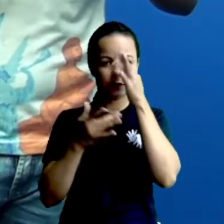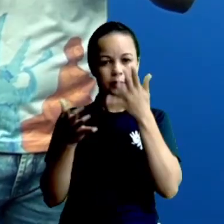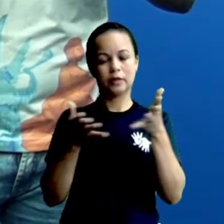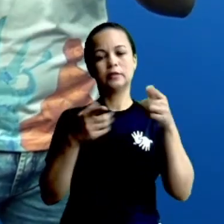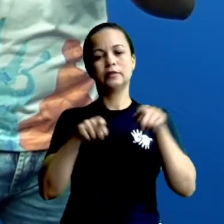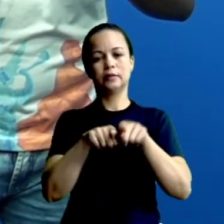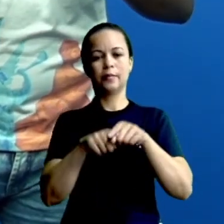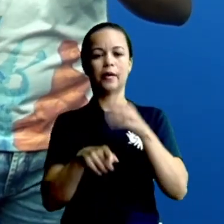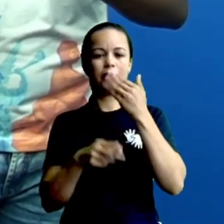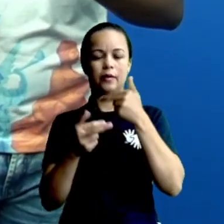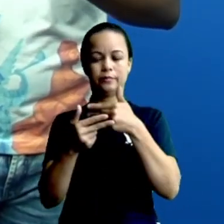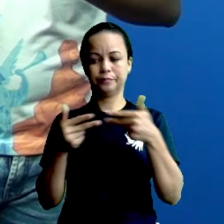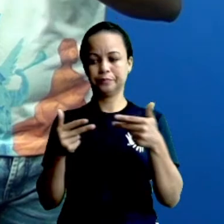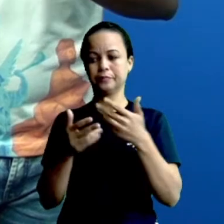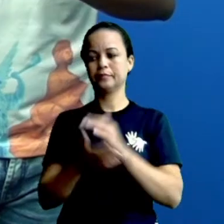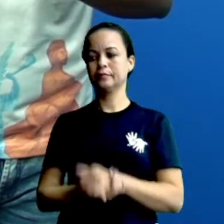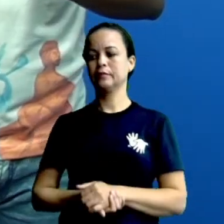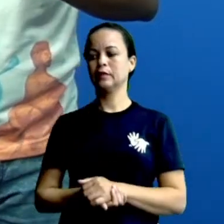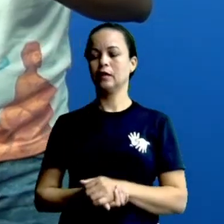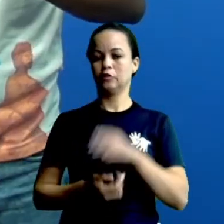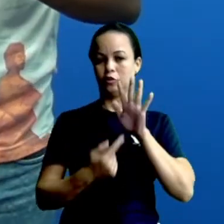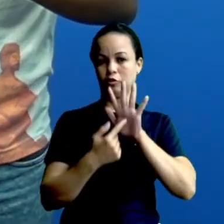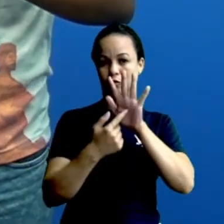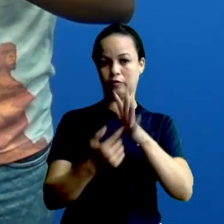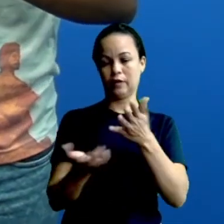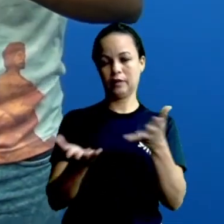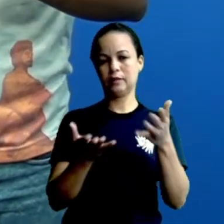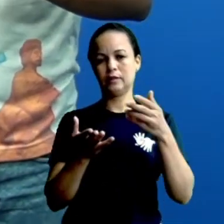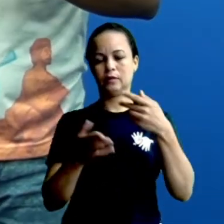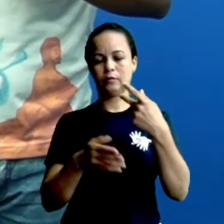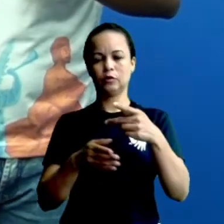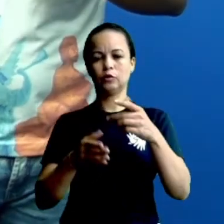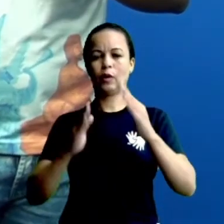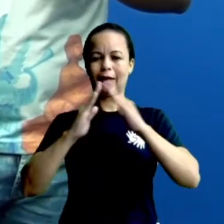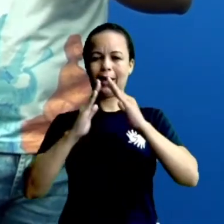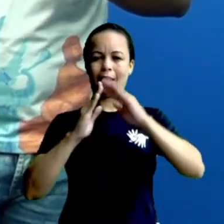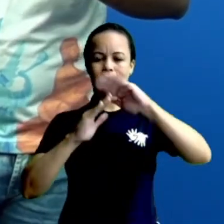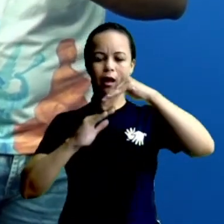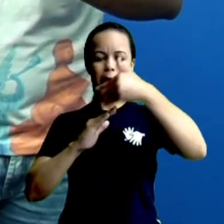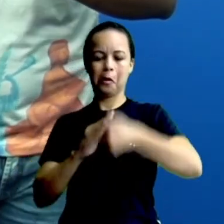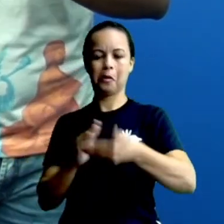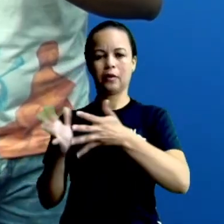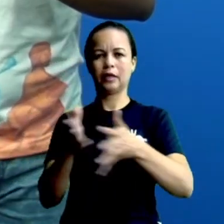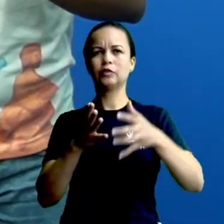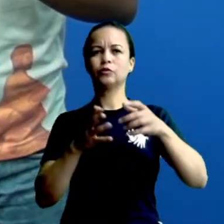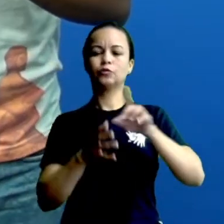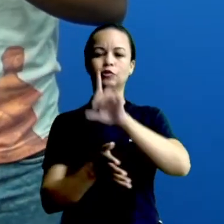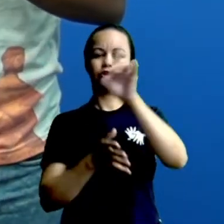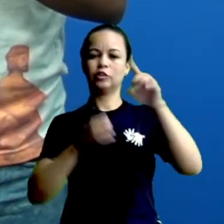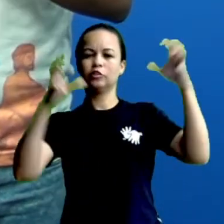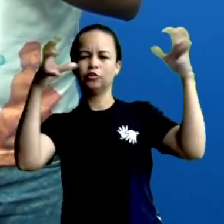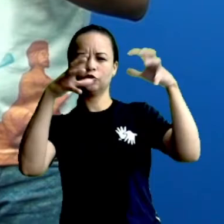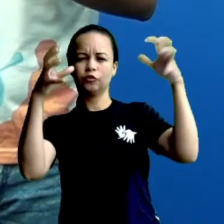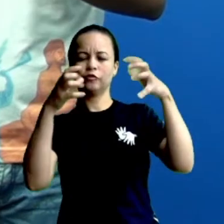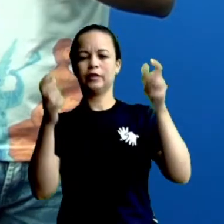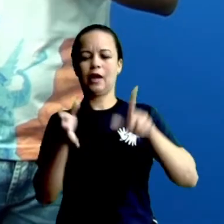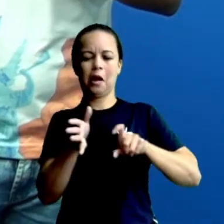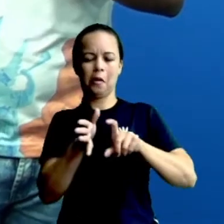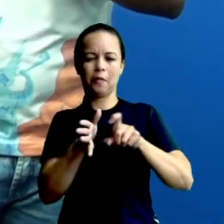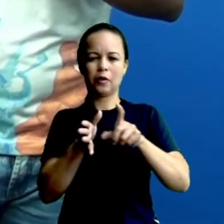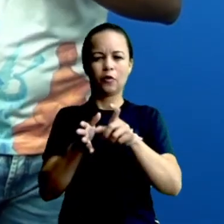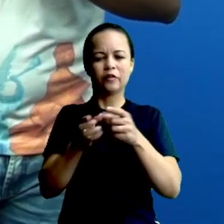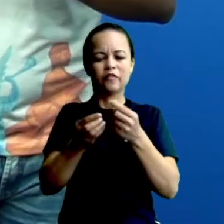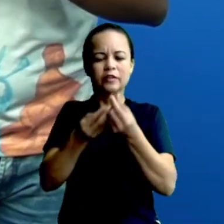Inclusive, você pode ver esse humus até mesmo no quintal de casa. Em ambientes úmidos, em dias de chuva, as minhocas fazem pequenas galerias,